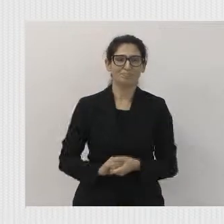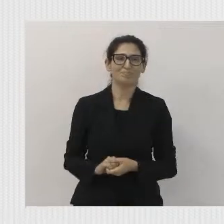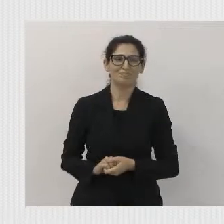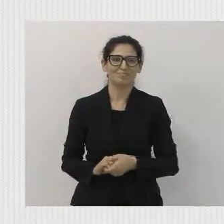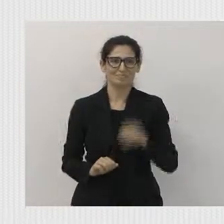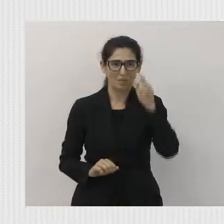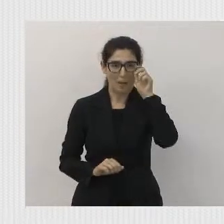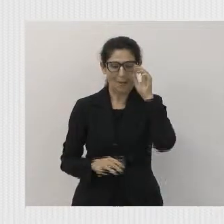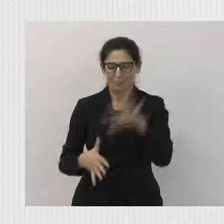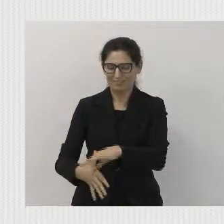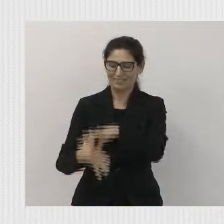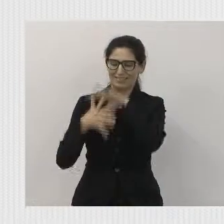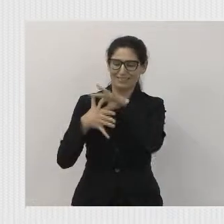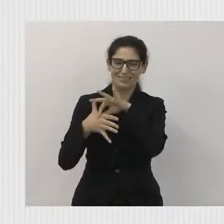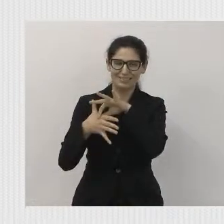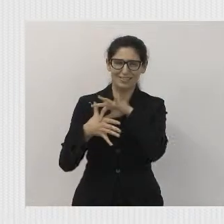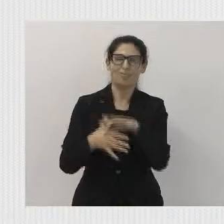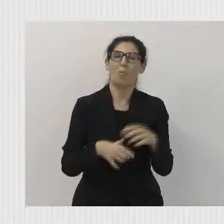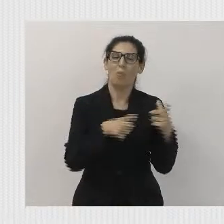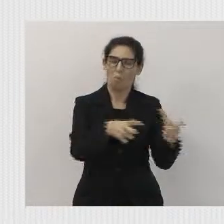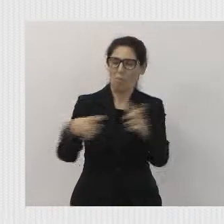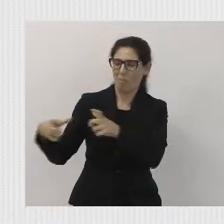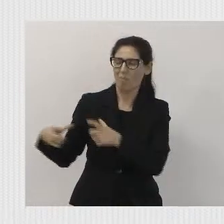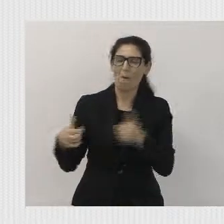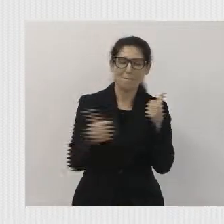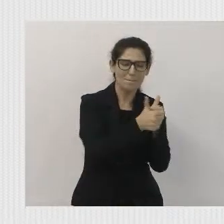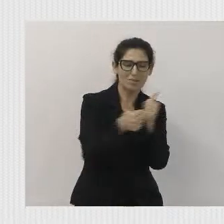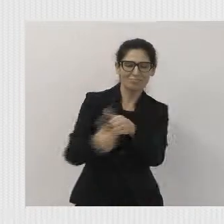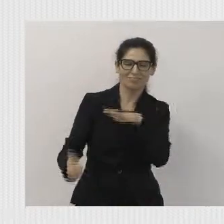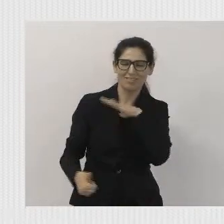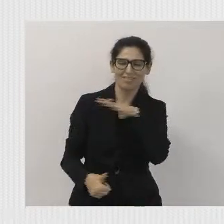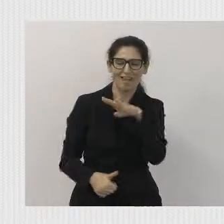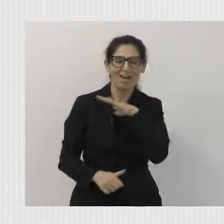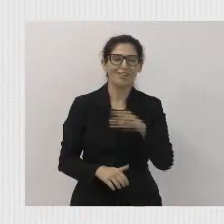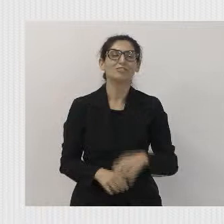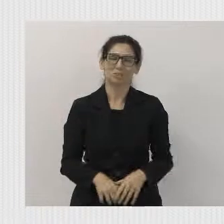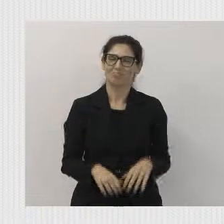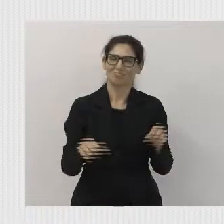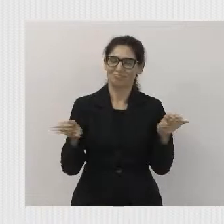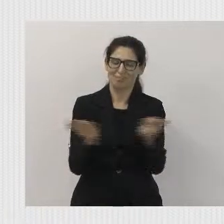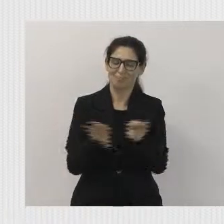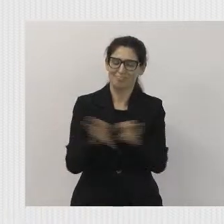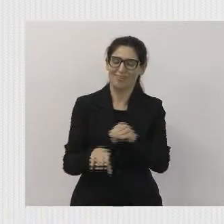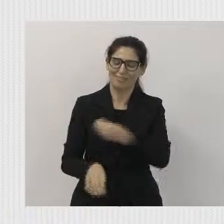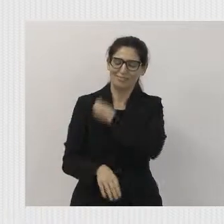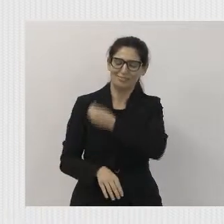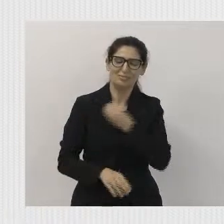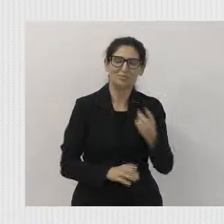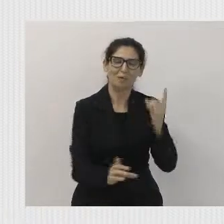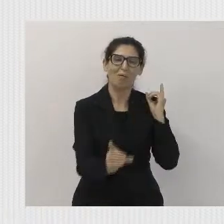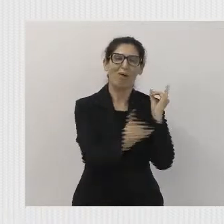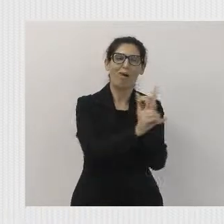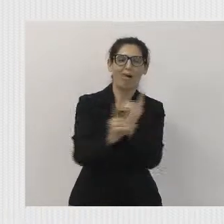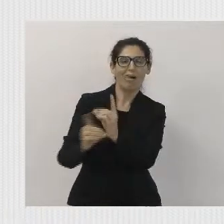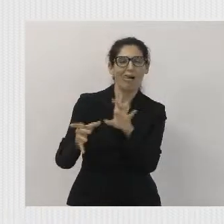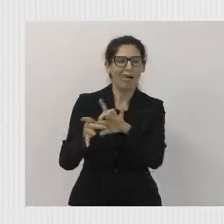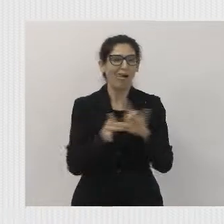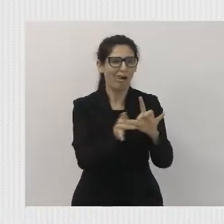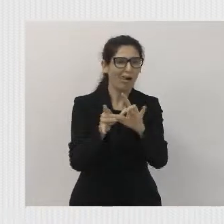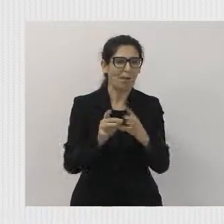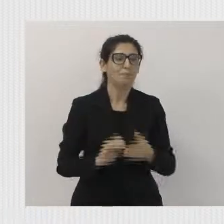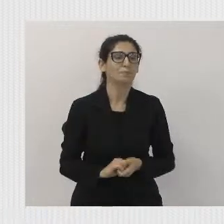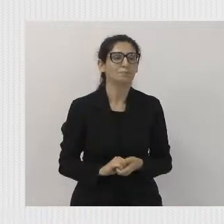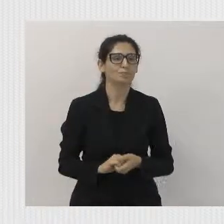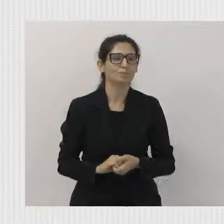As lideranças de vários locais da nossa região ali. E ali eu quero mostrar as inúmeras autoridades. É